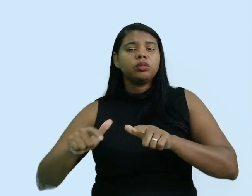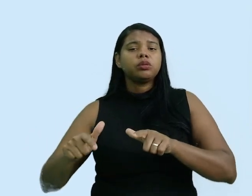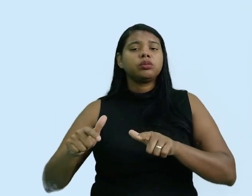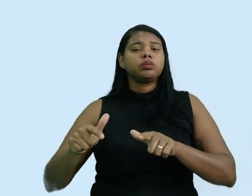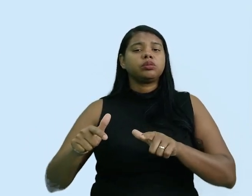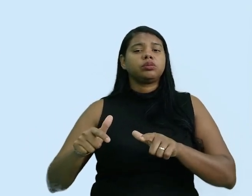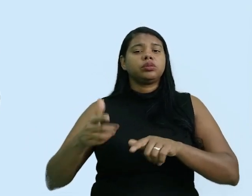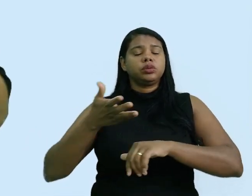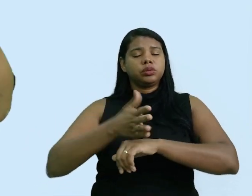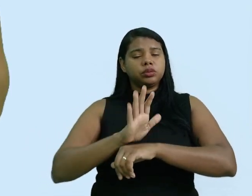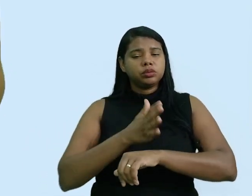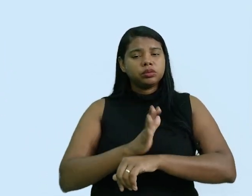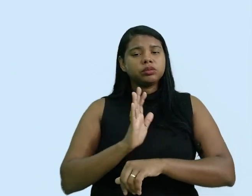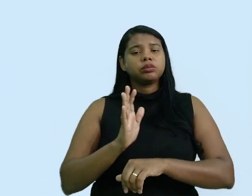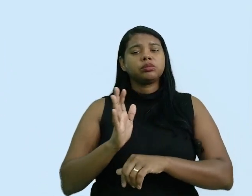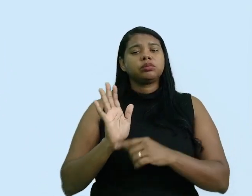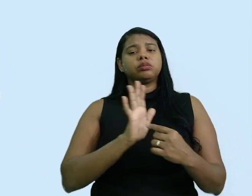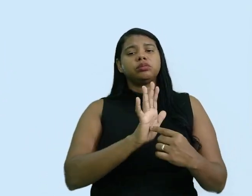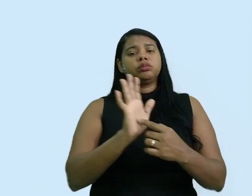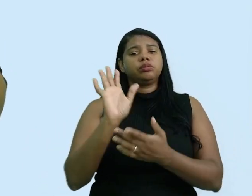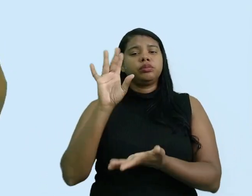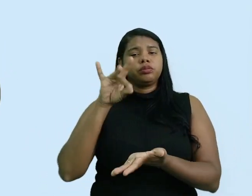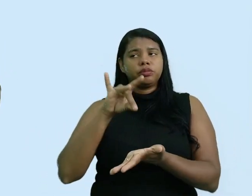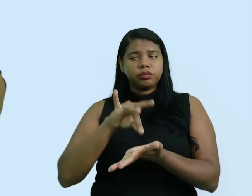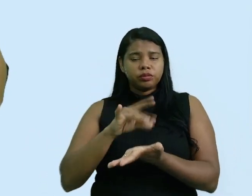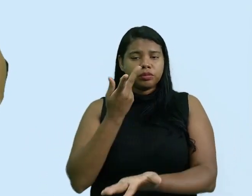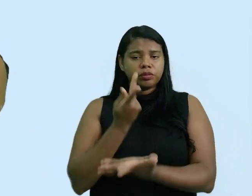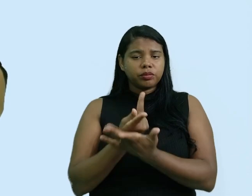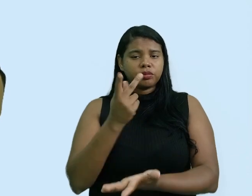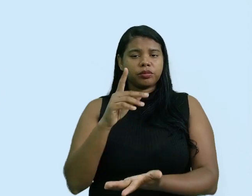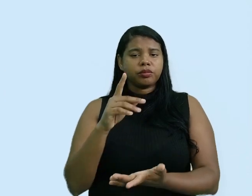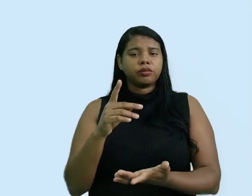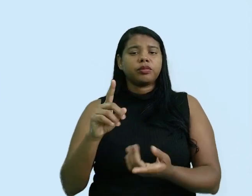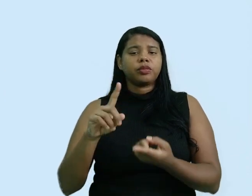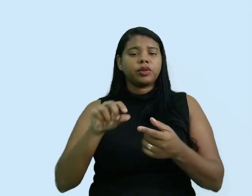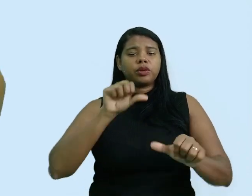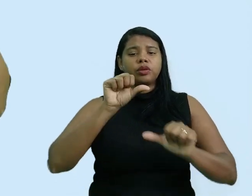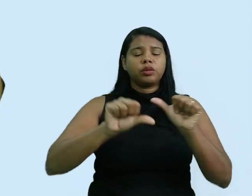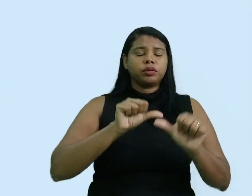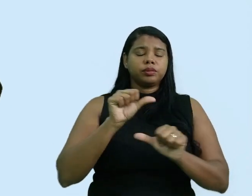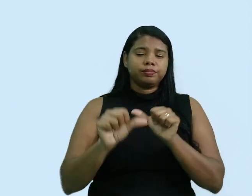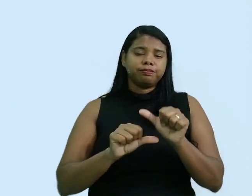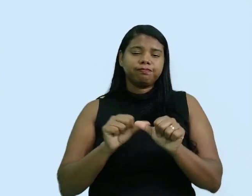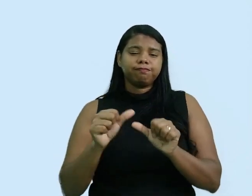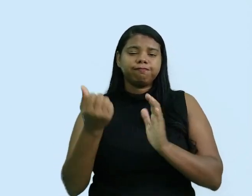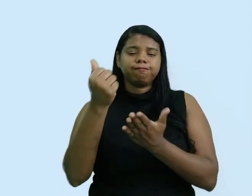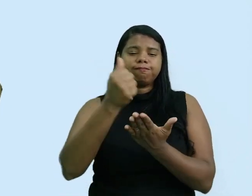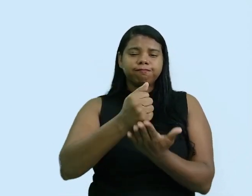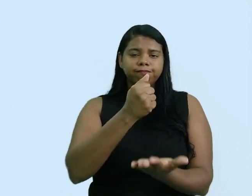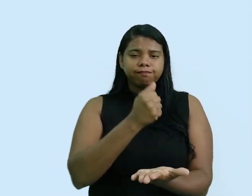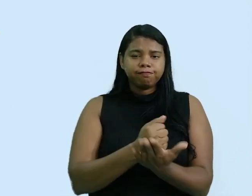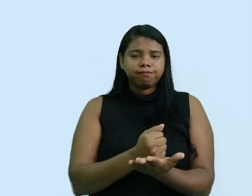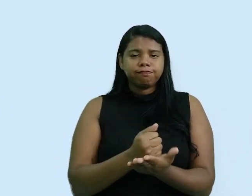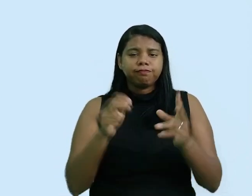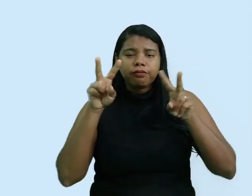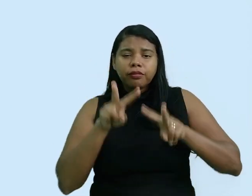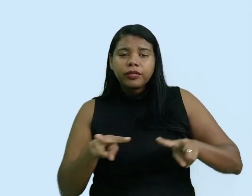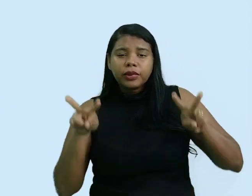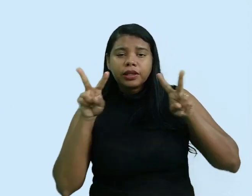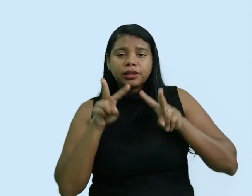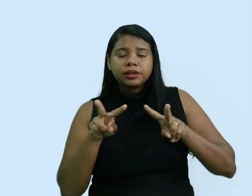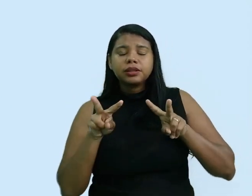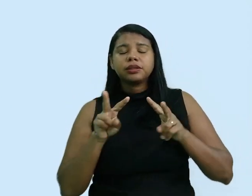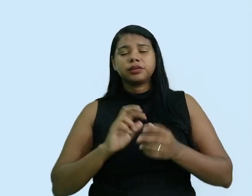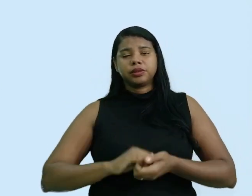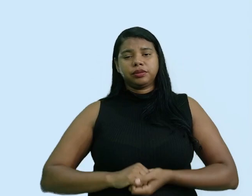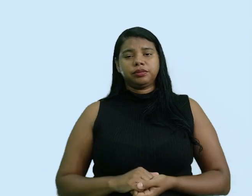atividades. Então, ocorrendo, né, qualquer uma dessas mudanças, esse documento ele deve ser revisto, tá? A